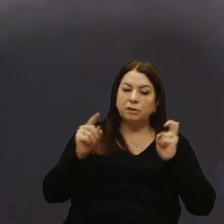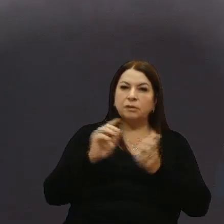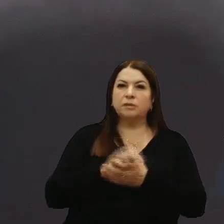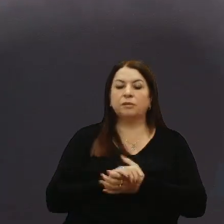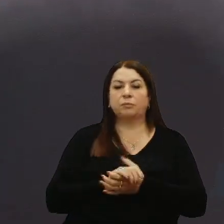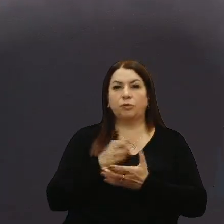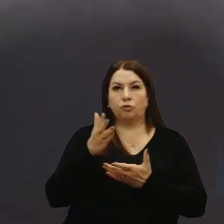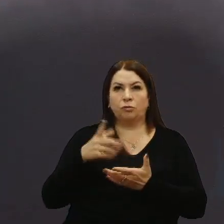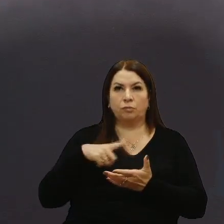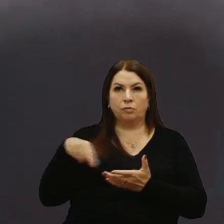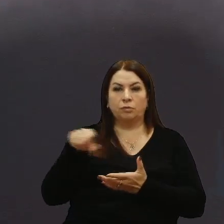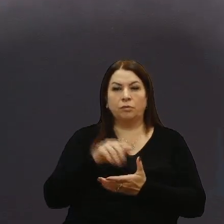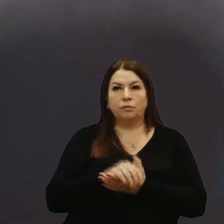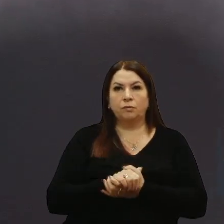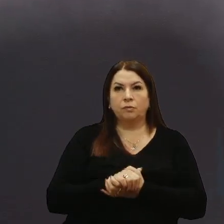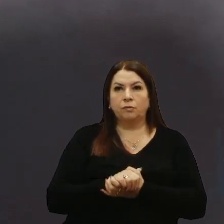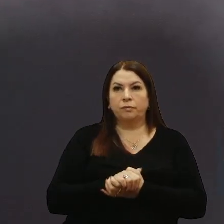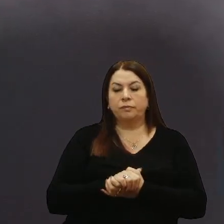já está